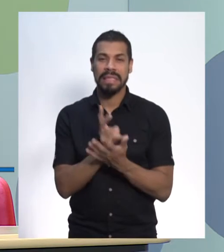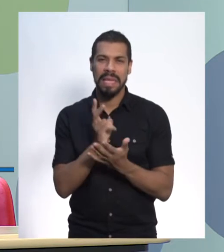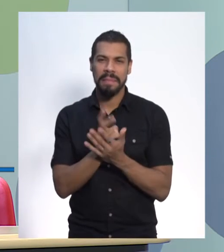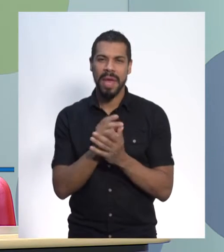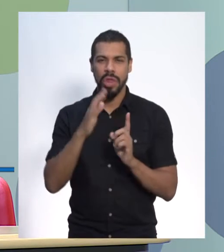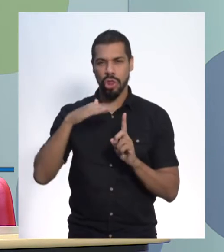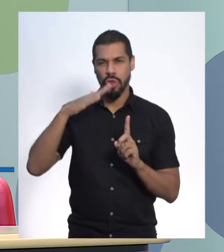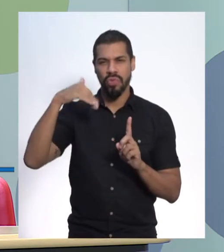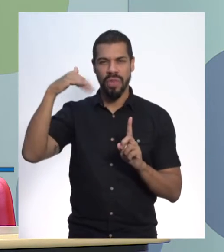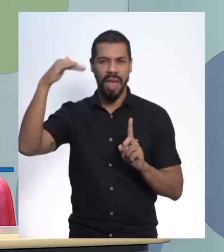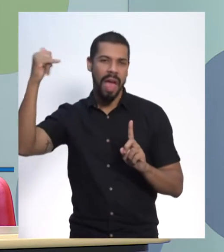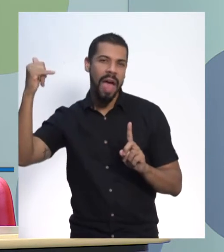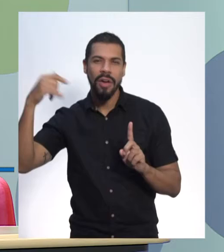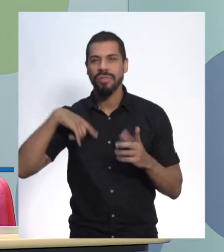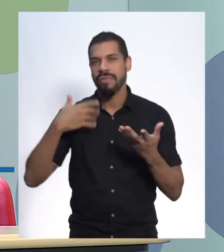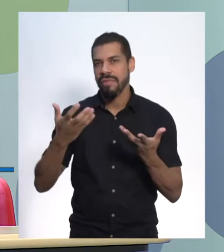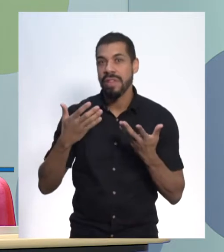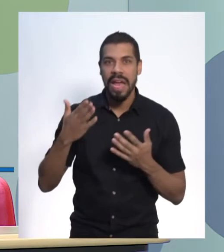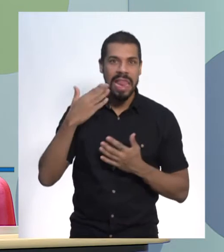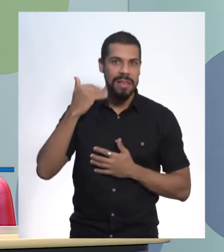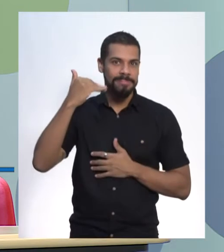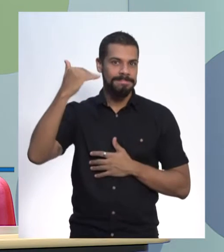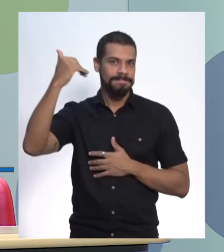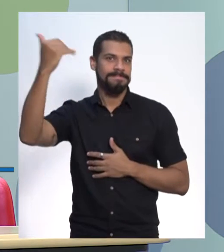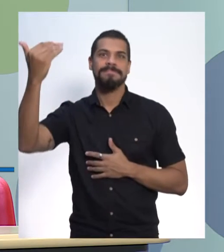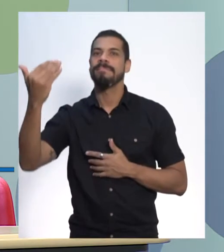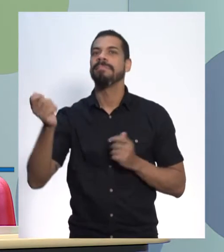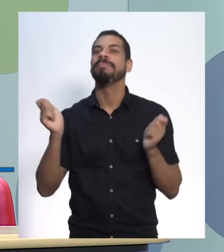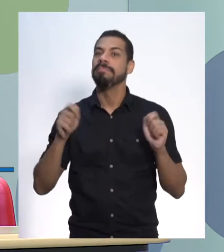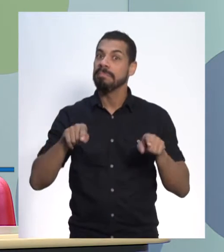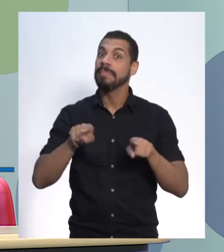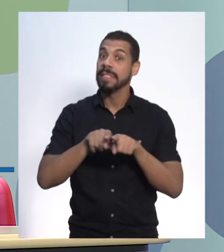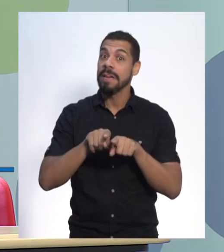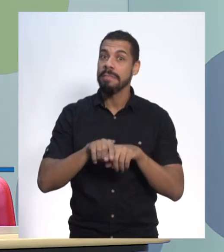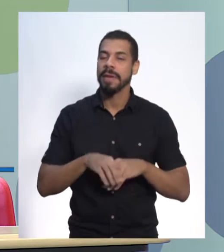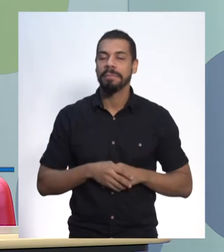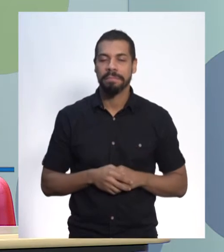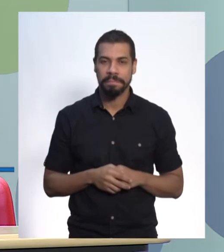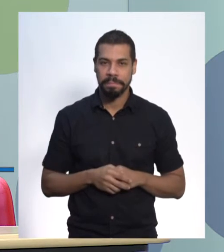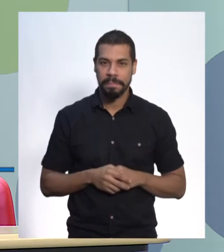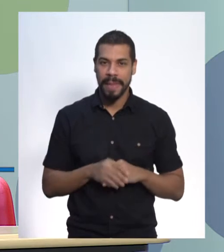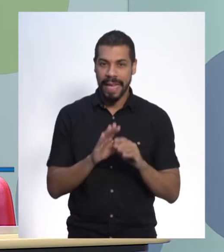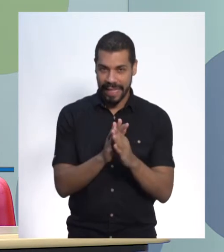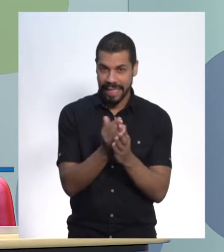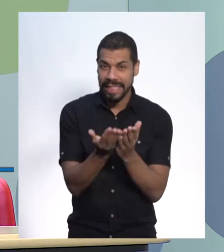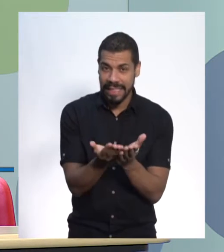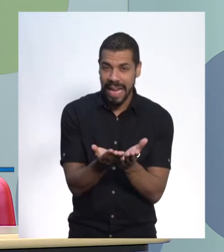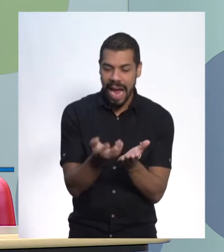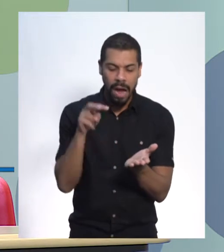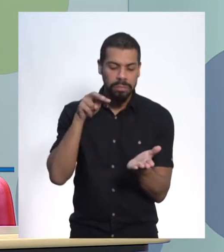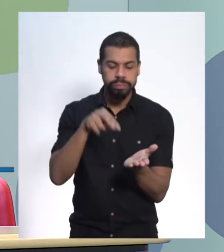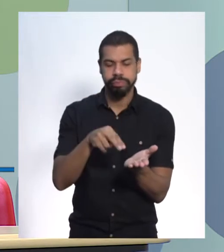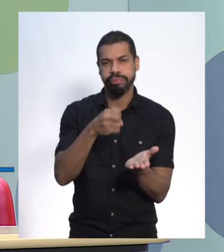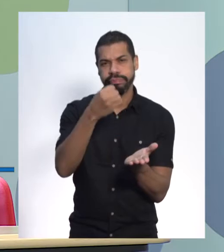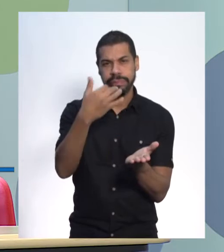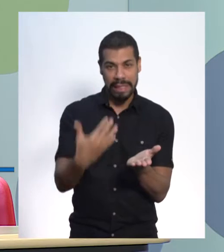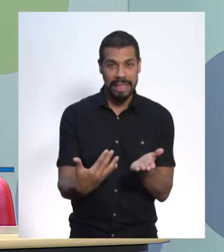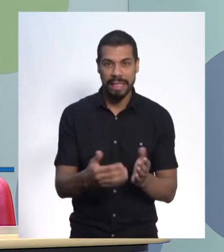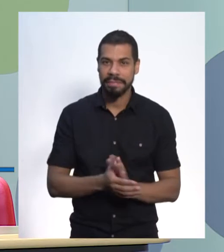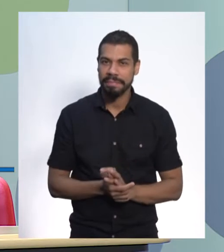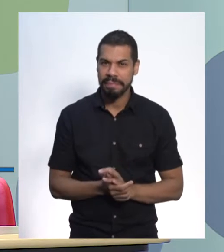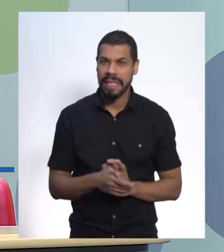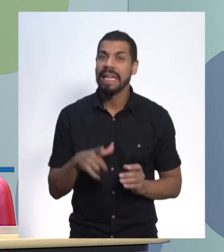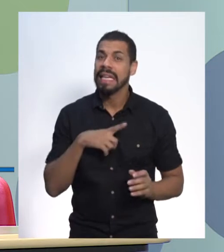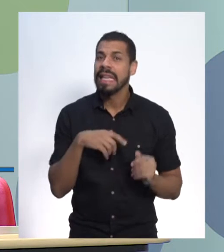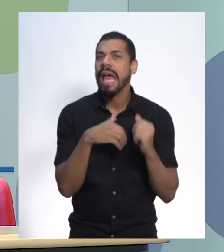sucesso, né? Se você quer ser exitoso em algo, você tem uma história sendo contada ali por trás desses livros de autoajuda que diz dessa forma. Há um